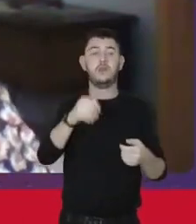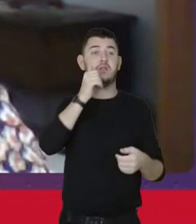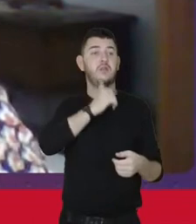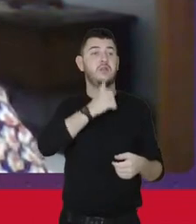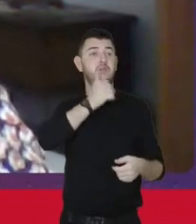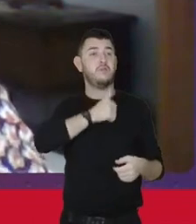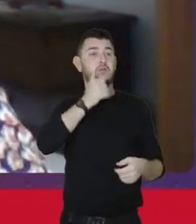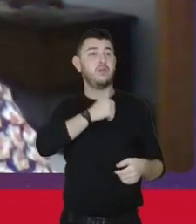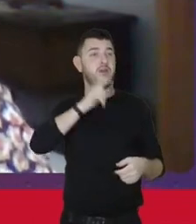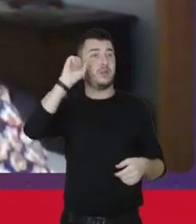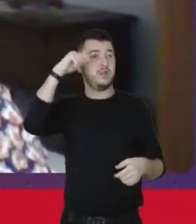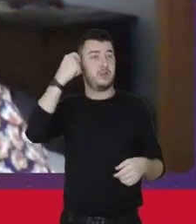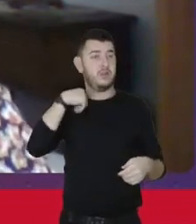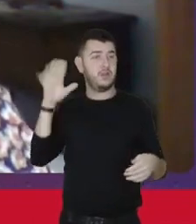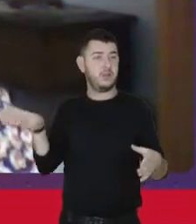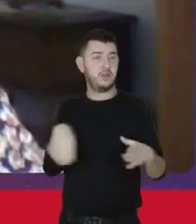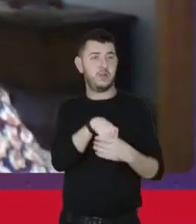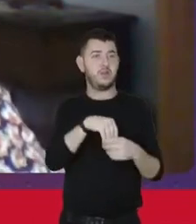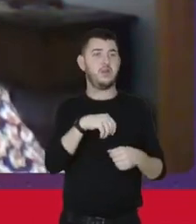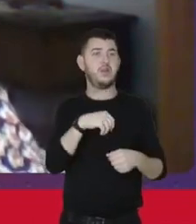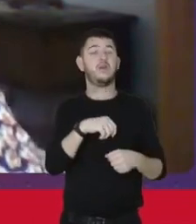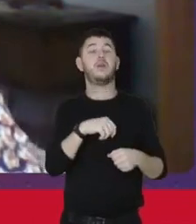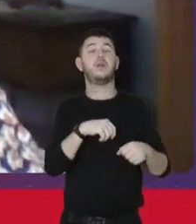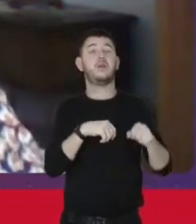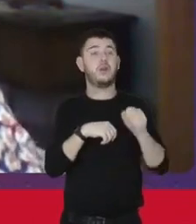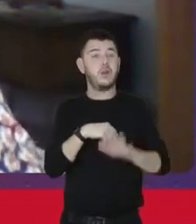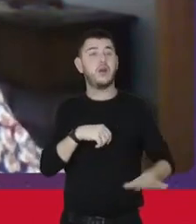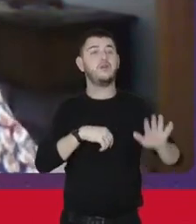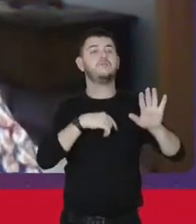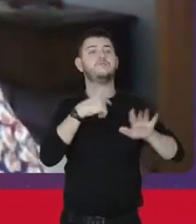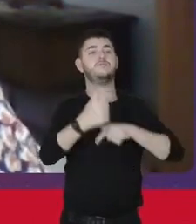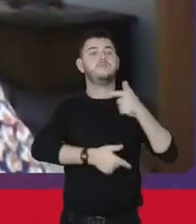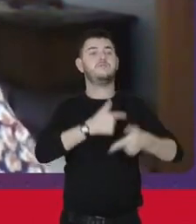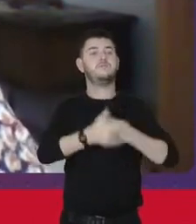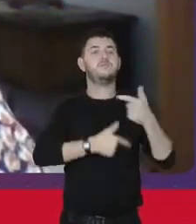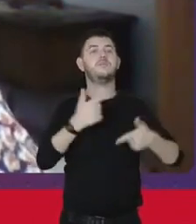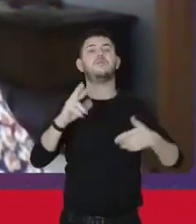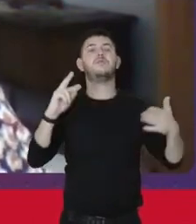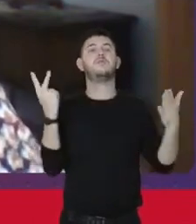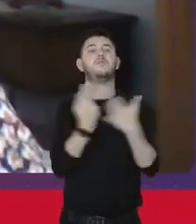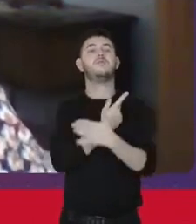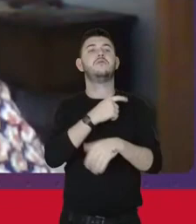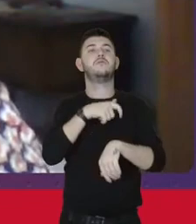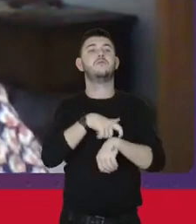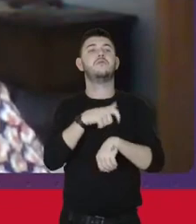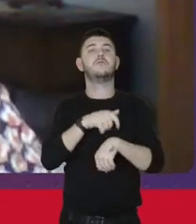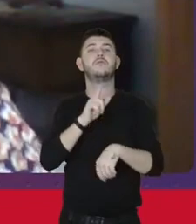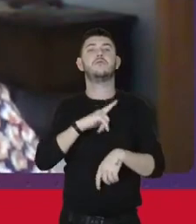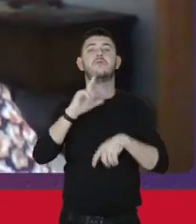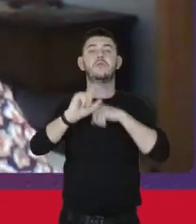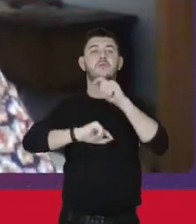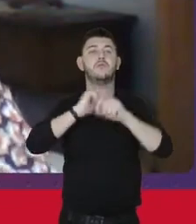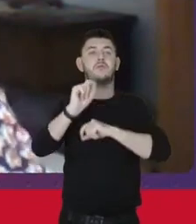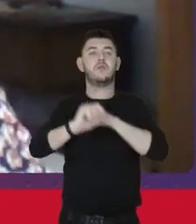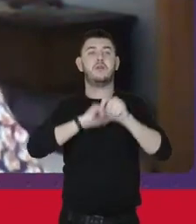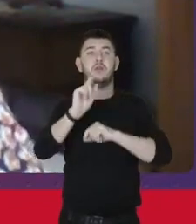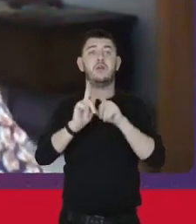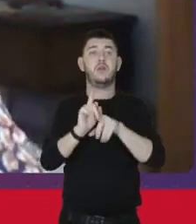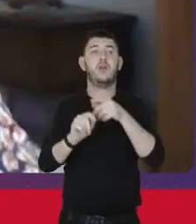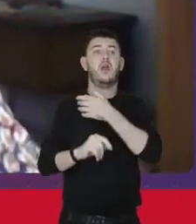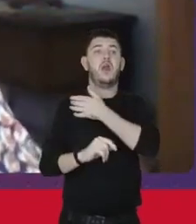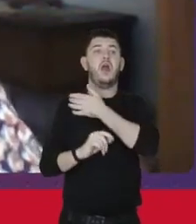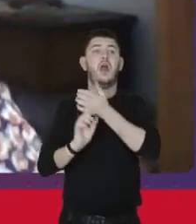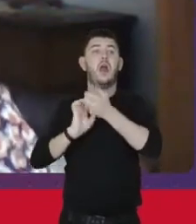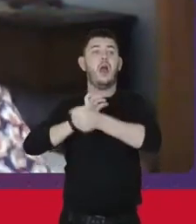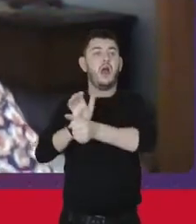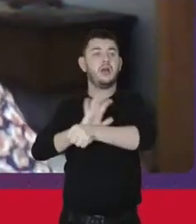mulheres negras ao mercado de trabalho se deu pela perpetuação do racismo, né,